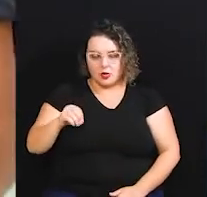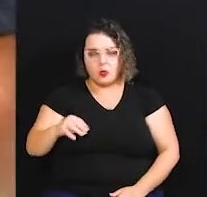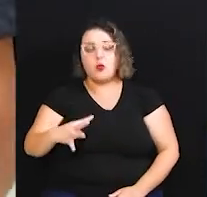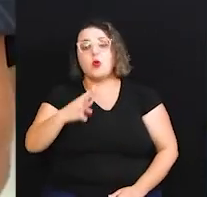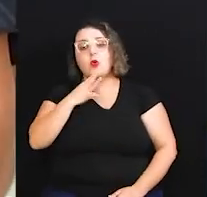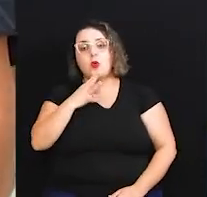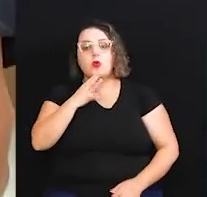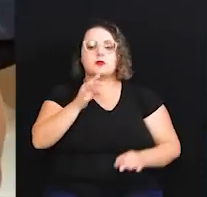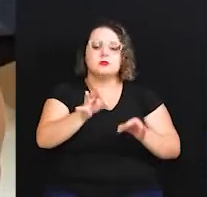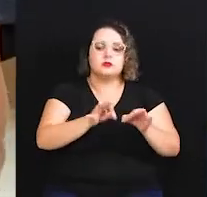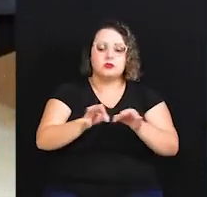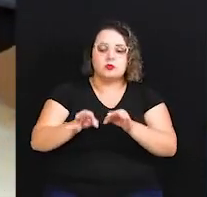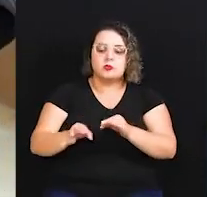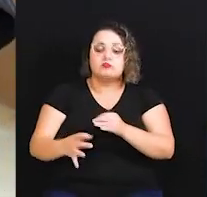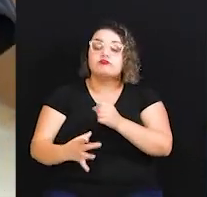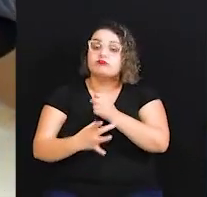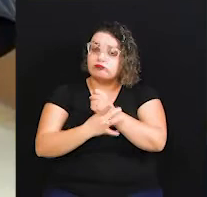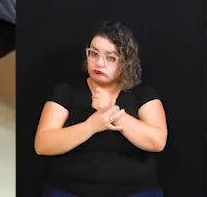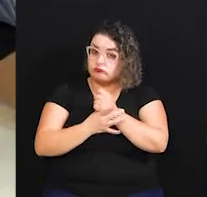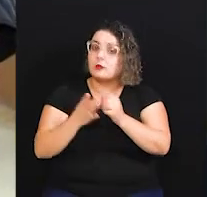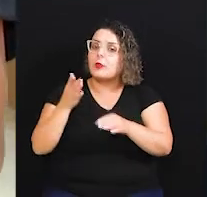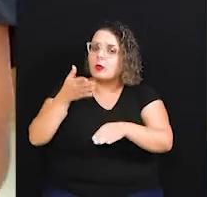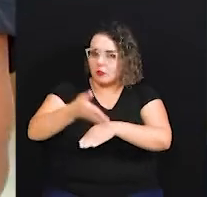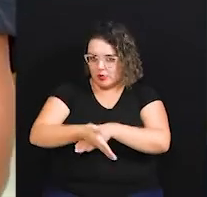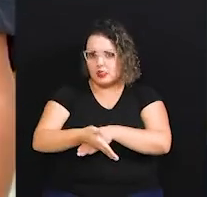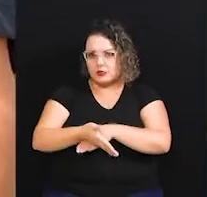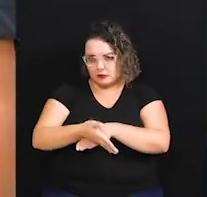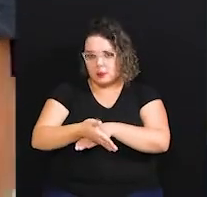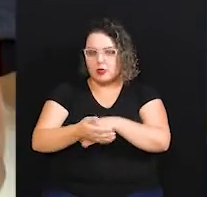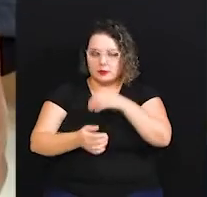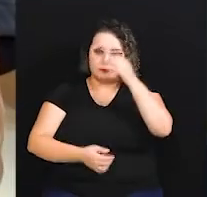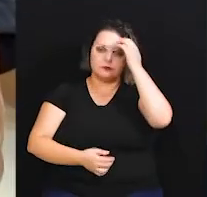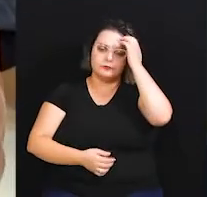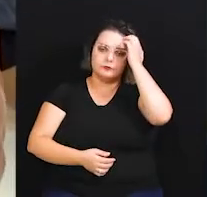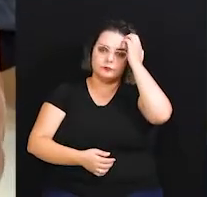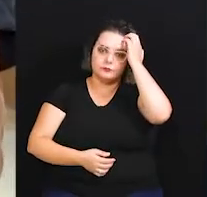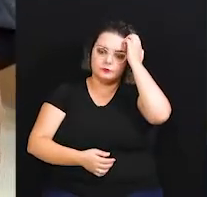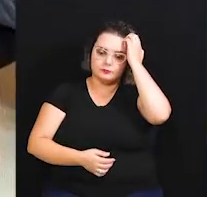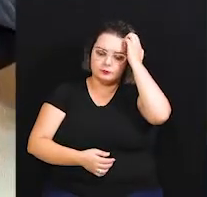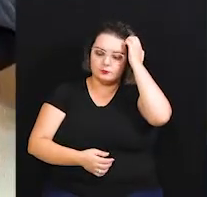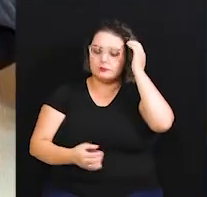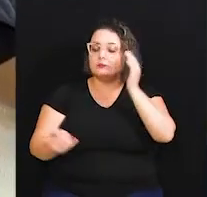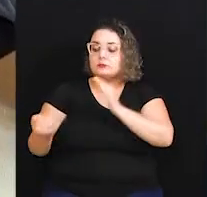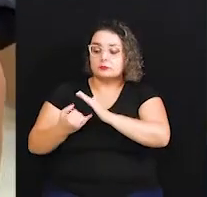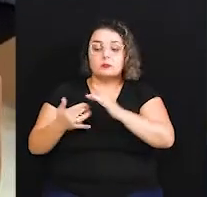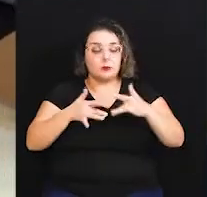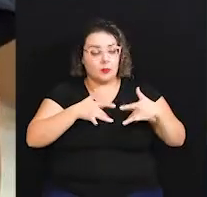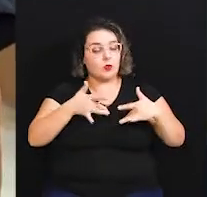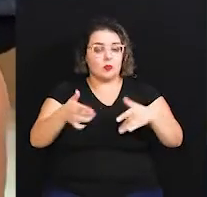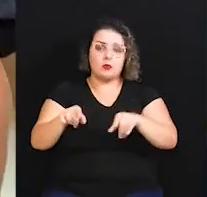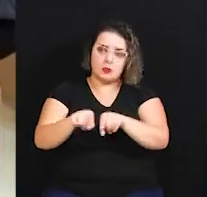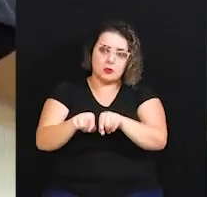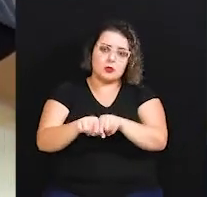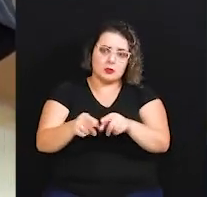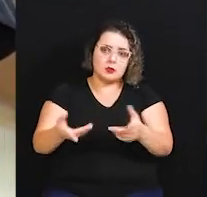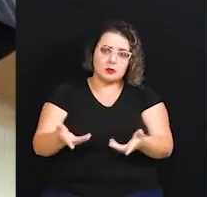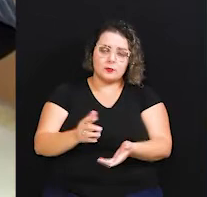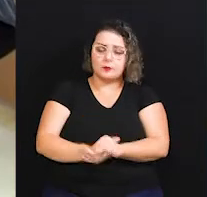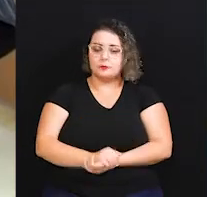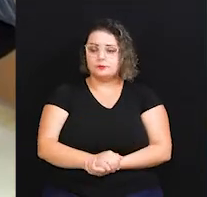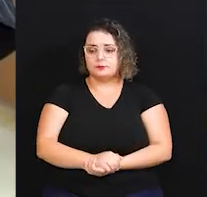Anelo, conhecer o projeto para você se sentir seguro em participar. Né? A Anelo é um canal de doação